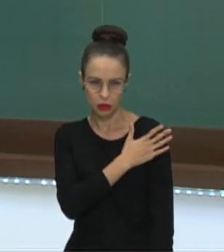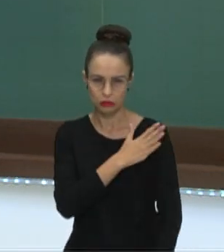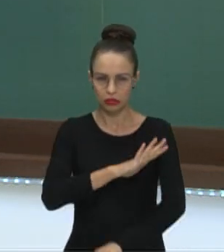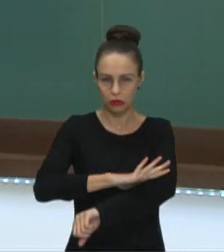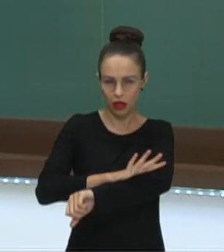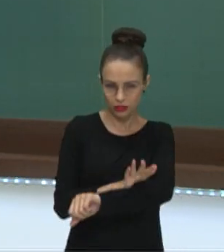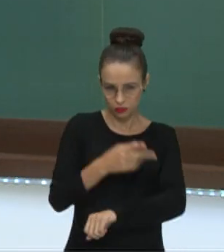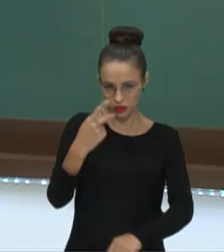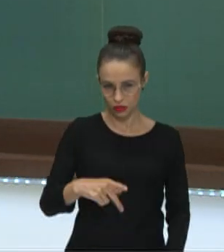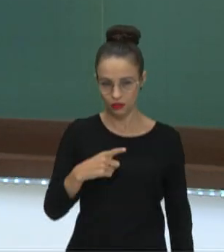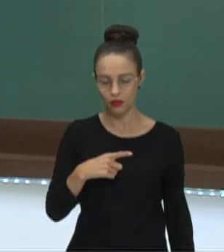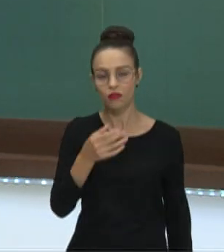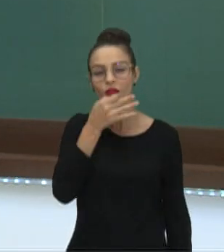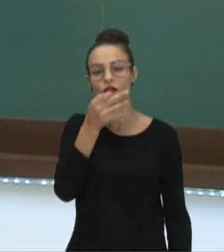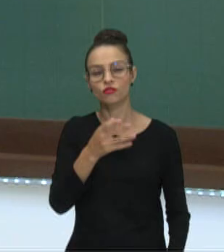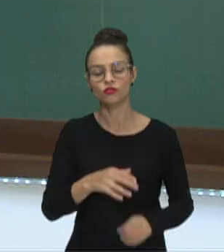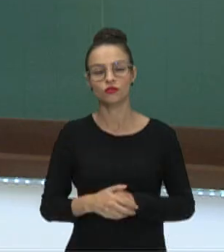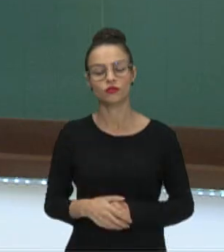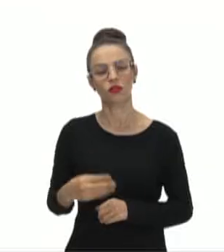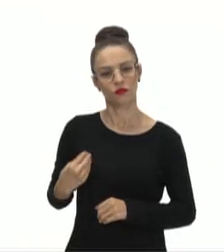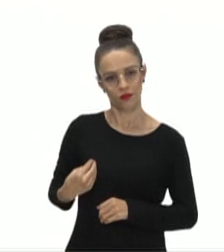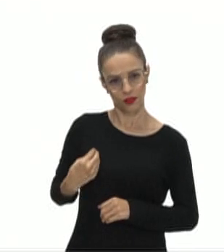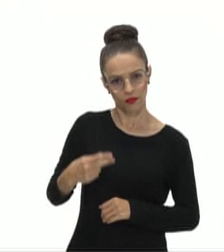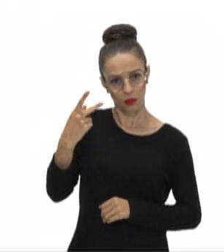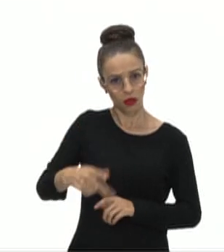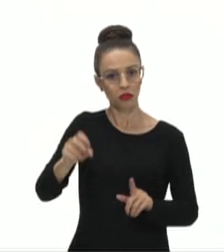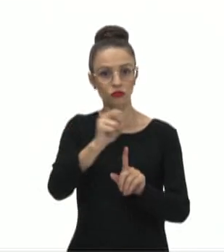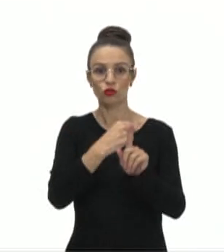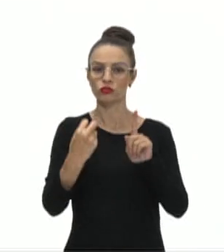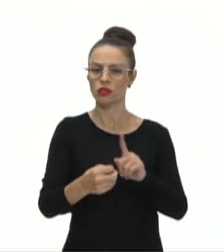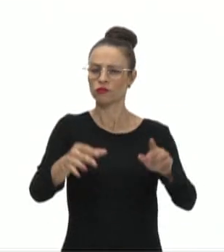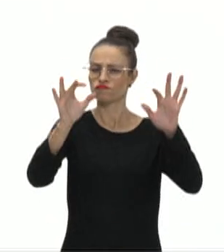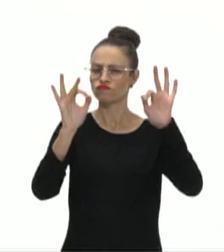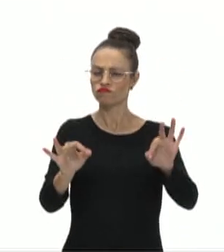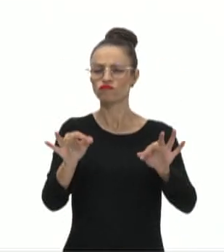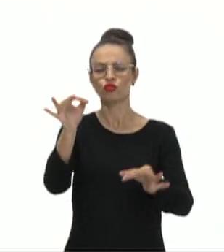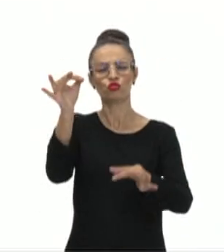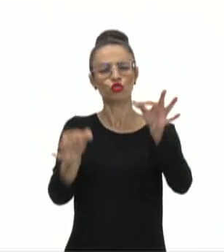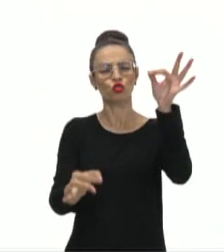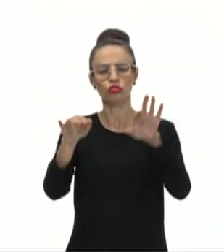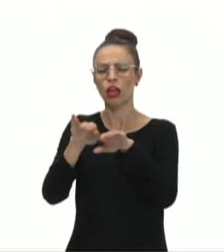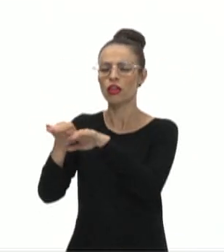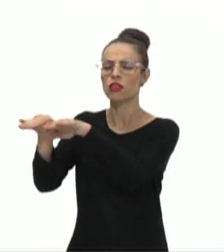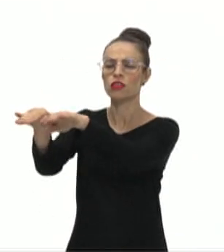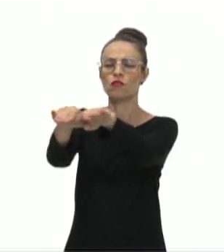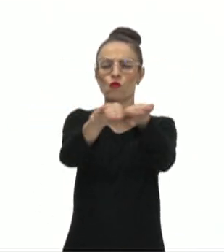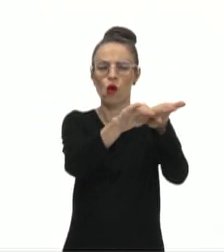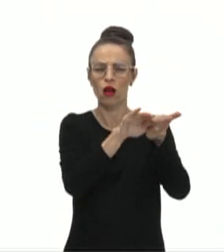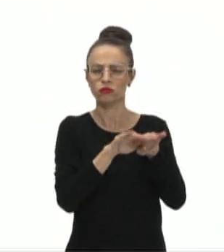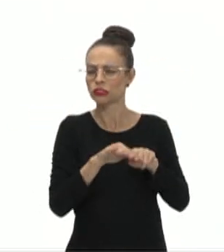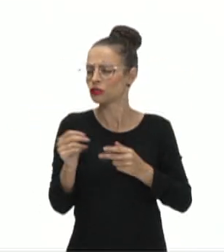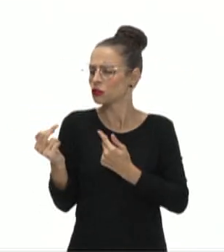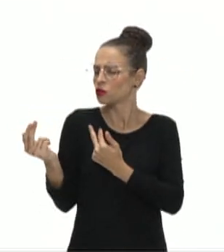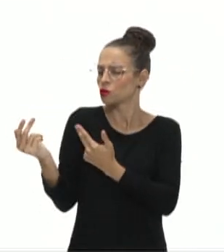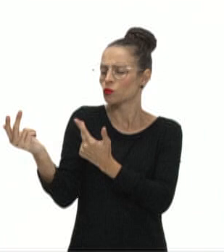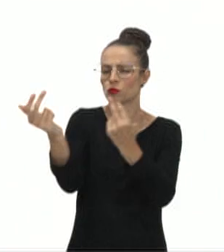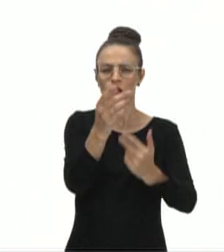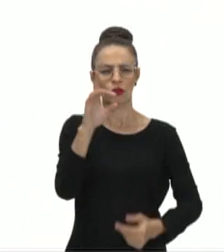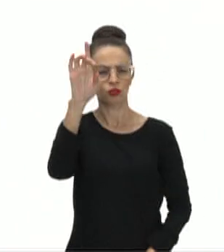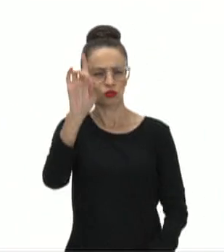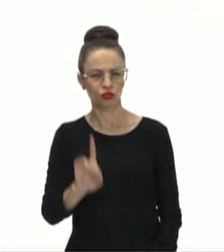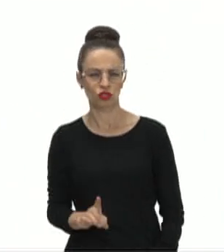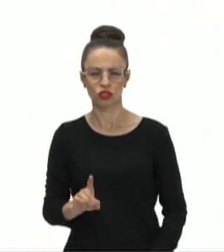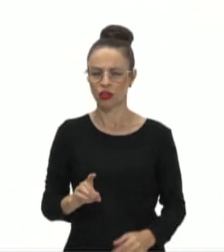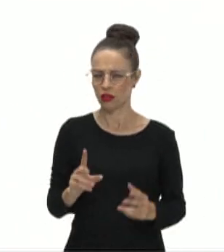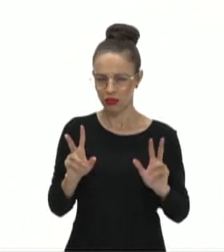você acha? Vivemos em uma sociedade justa e igualitária? Todo mundo aqui tem os mesmos direitos? Todo mundo tem a mesma